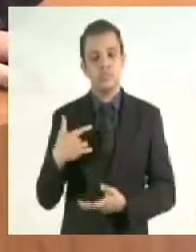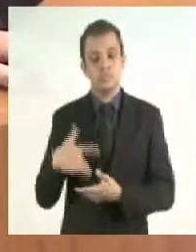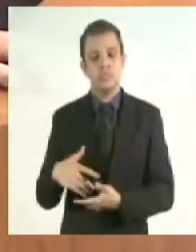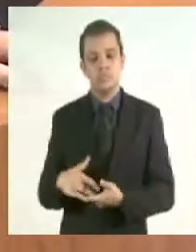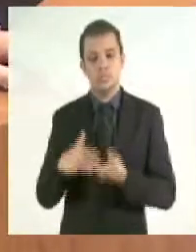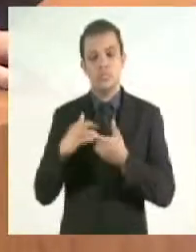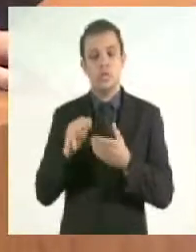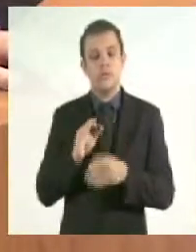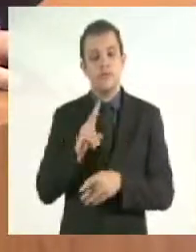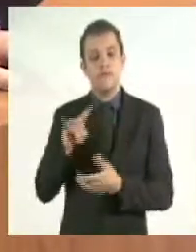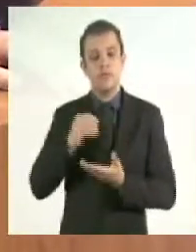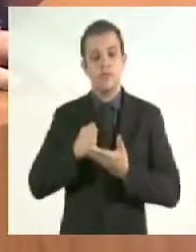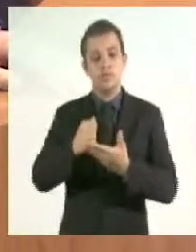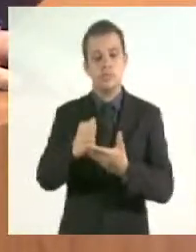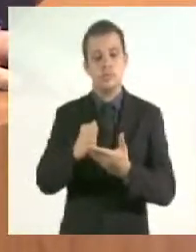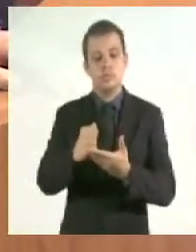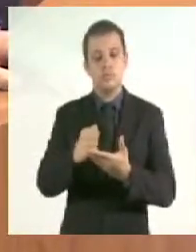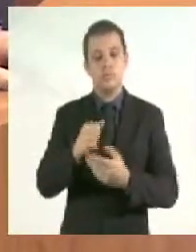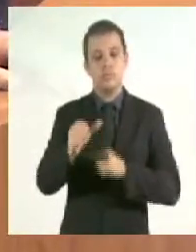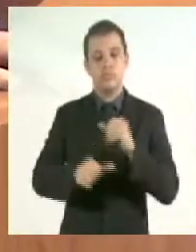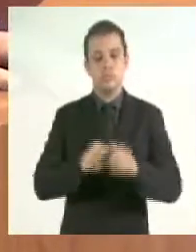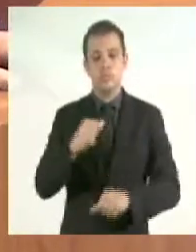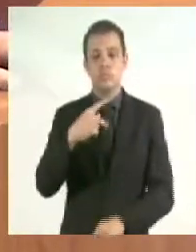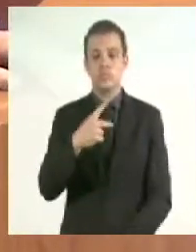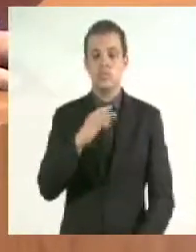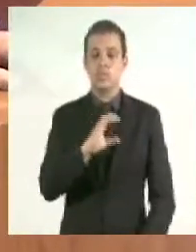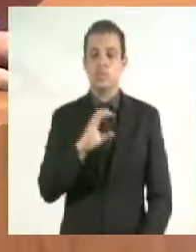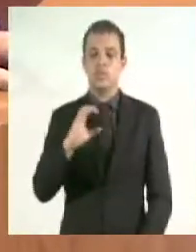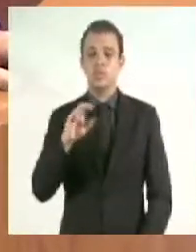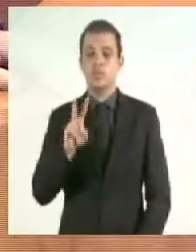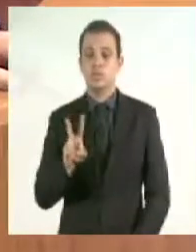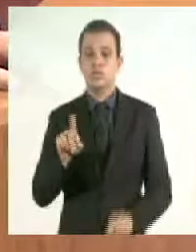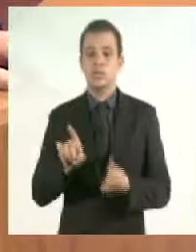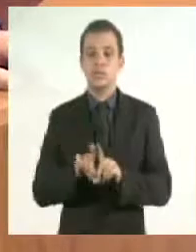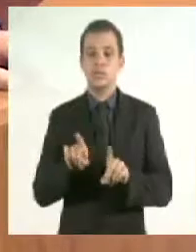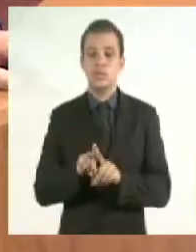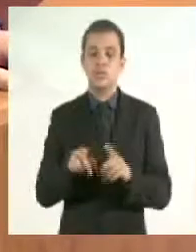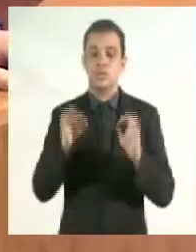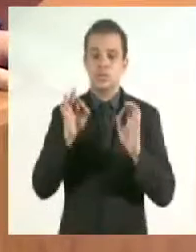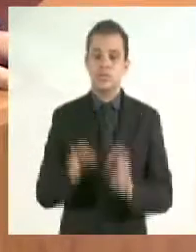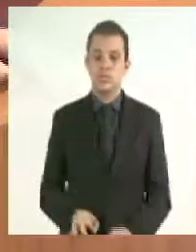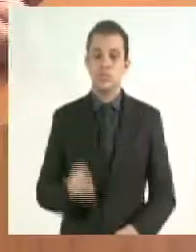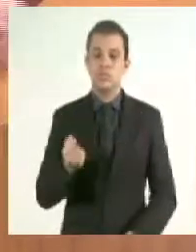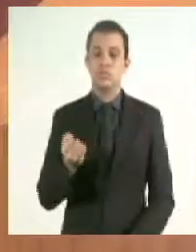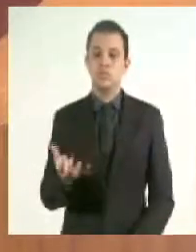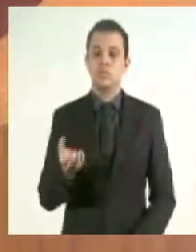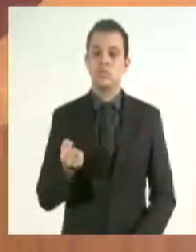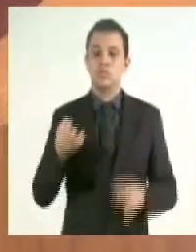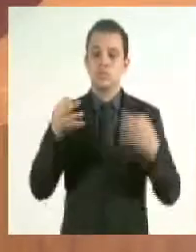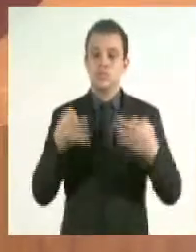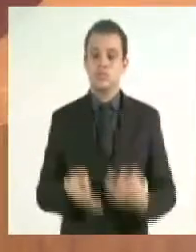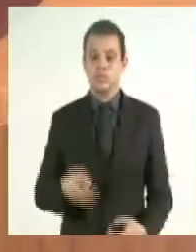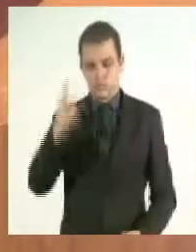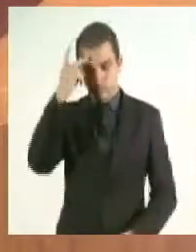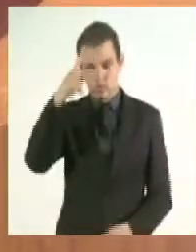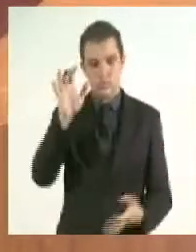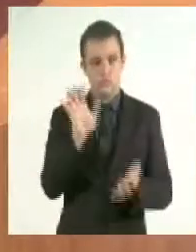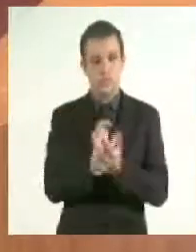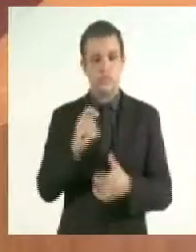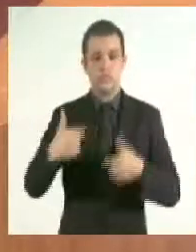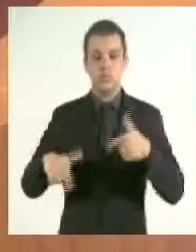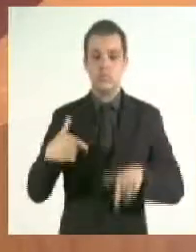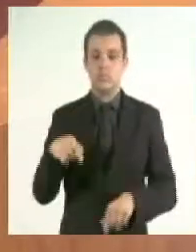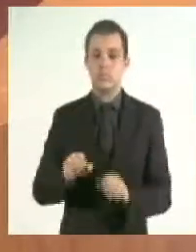estamos solidários com a aposentadoria justa para esta categoria e solidários com